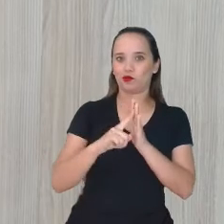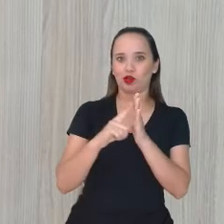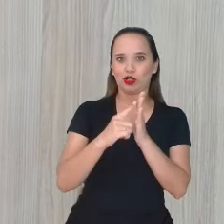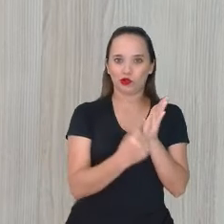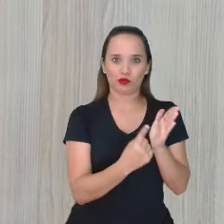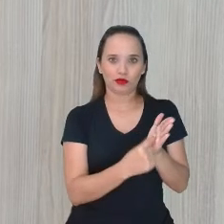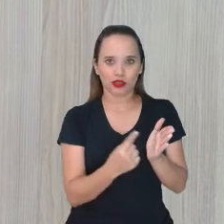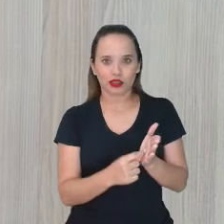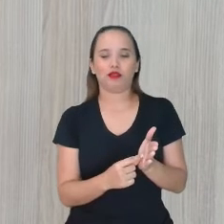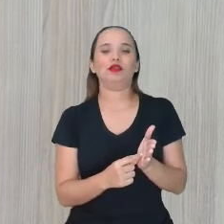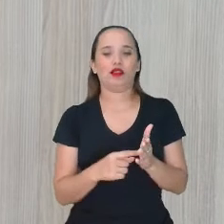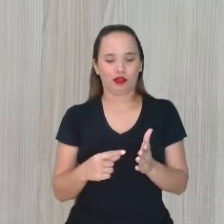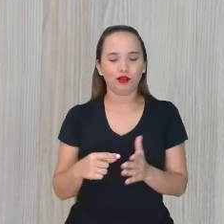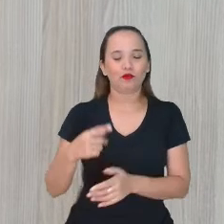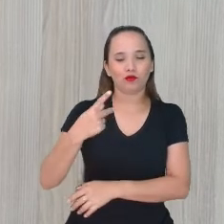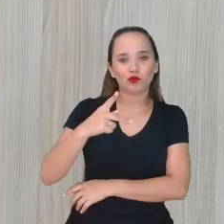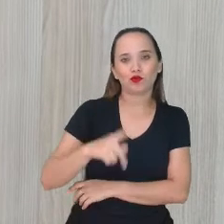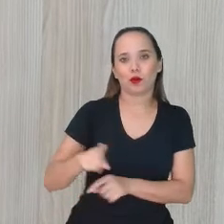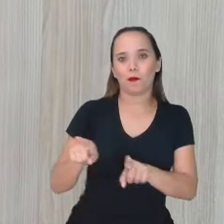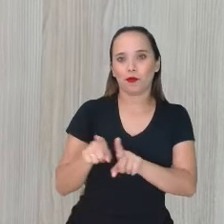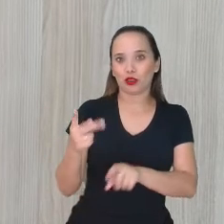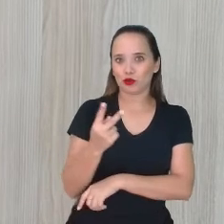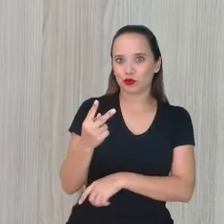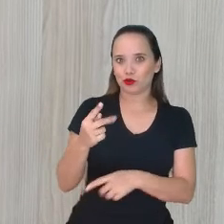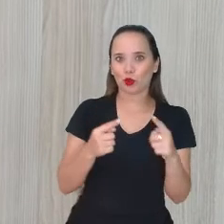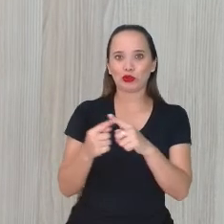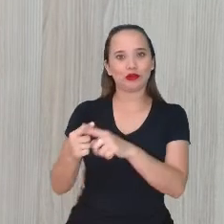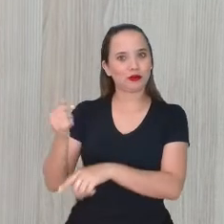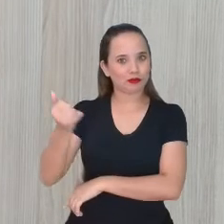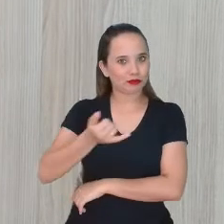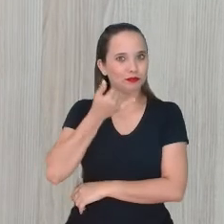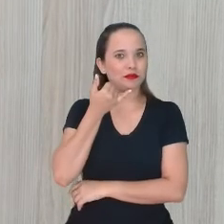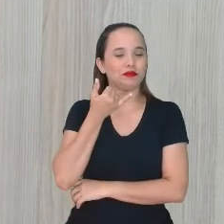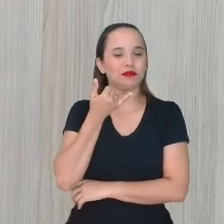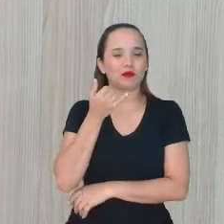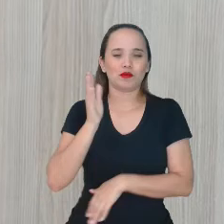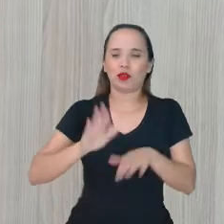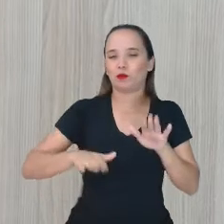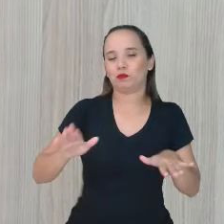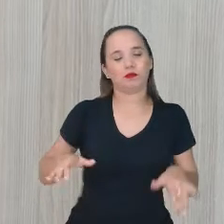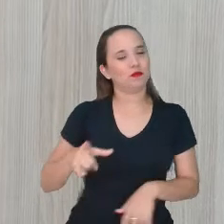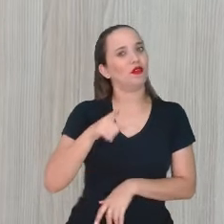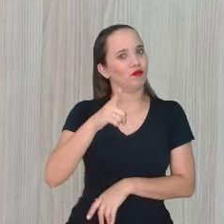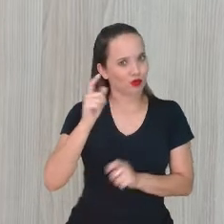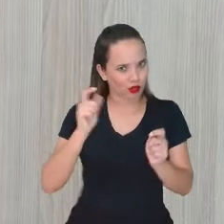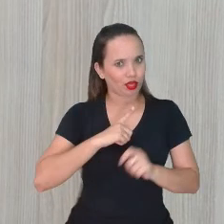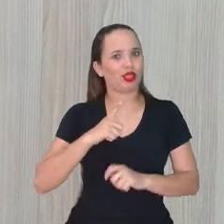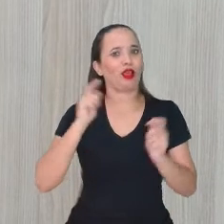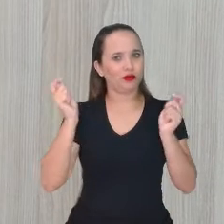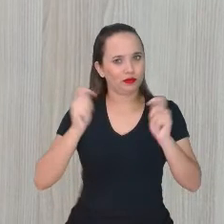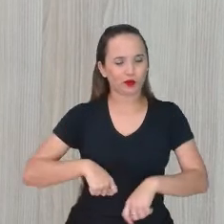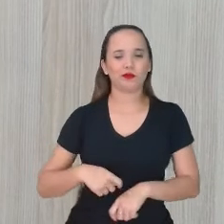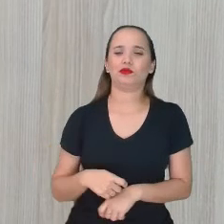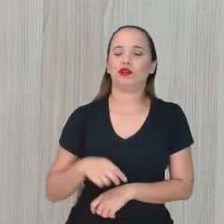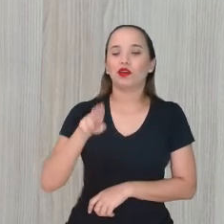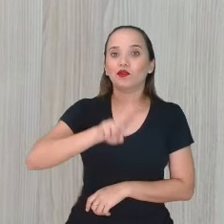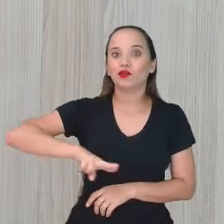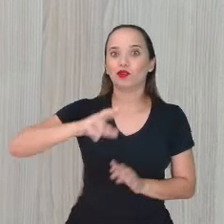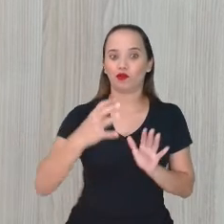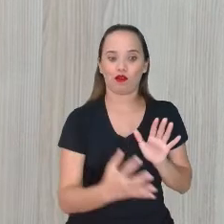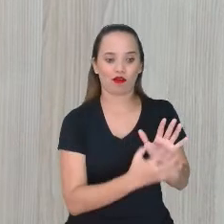a Play Store e também a App Store. Então, independentemente do seu aparelho, você vai posicionar a câmera aqui, vai jogar